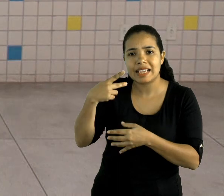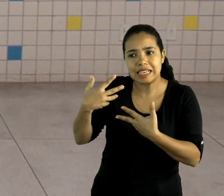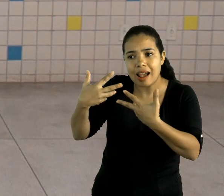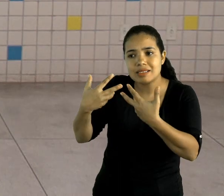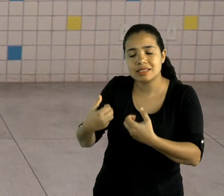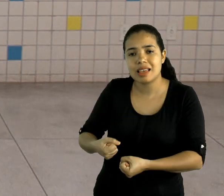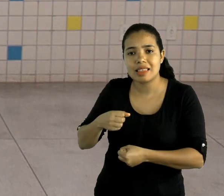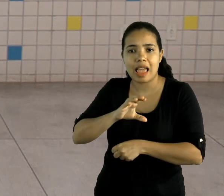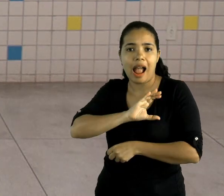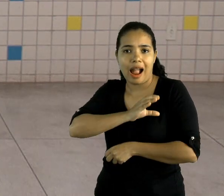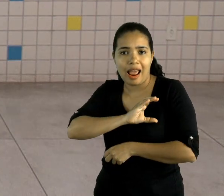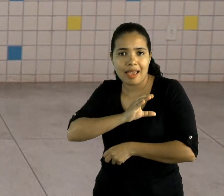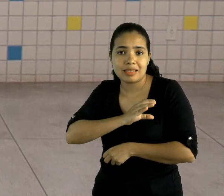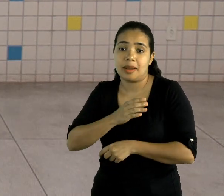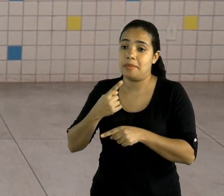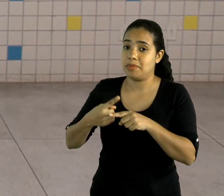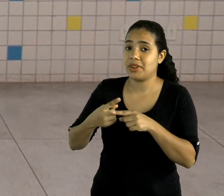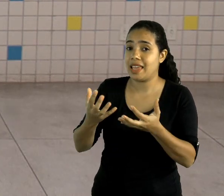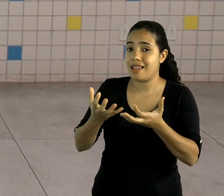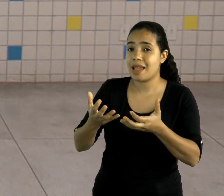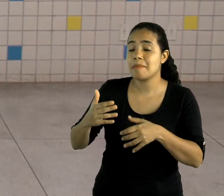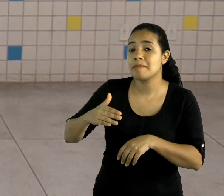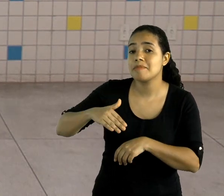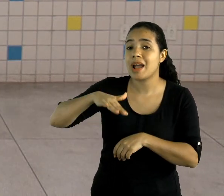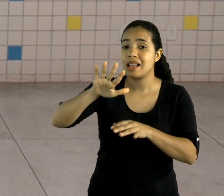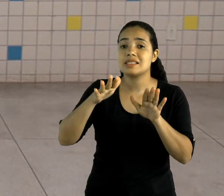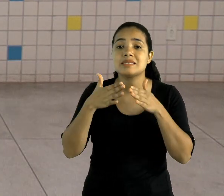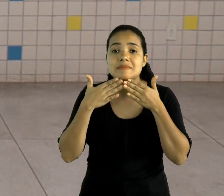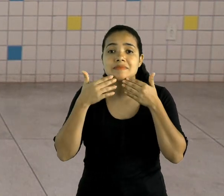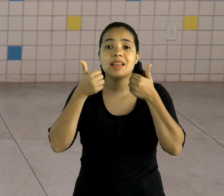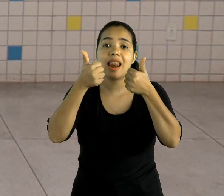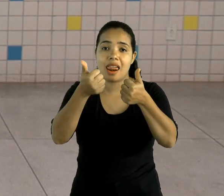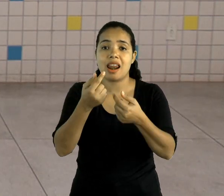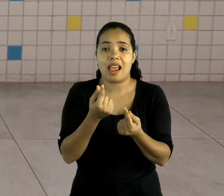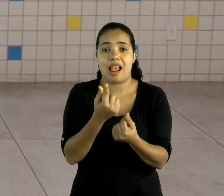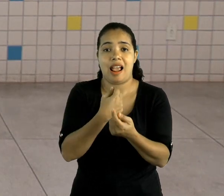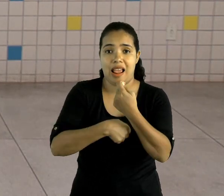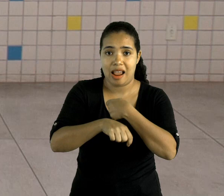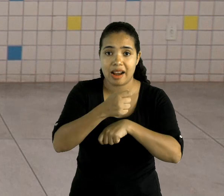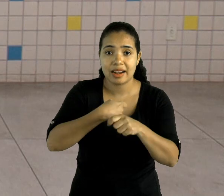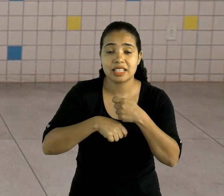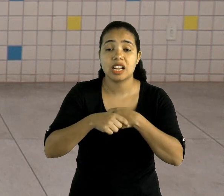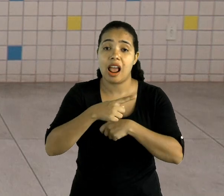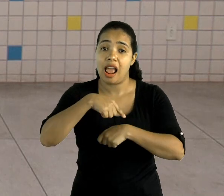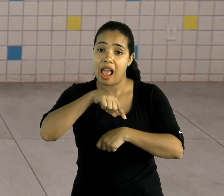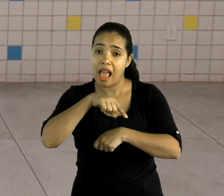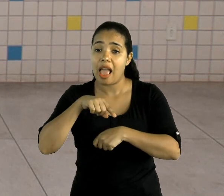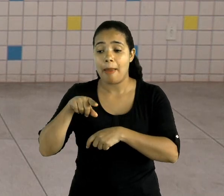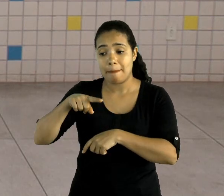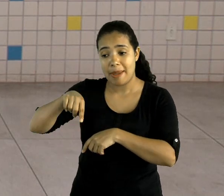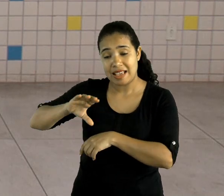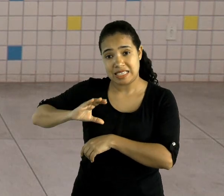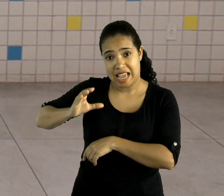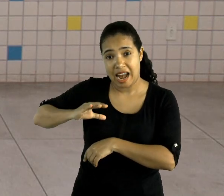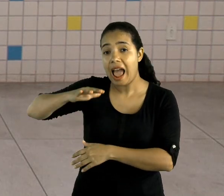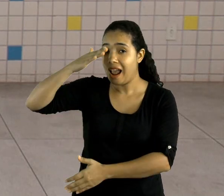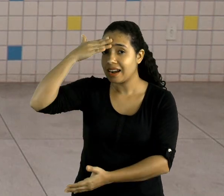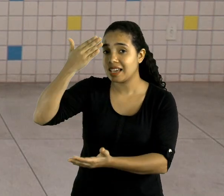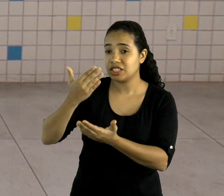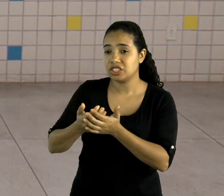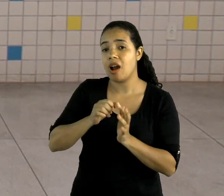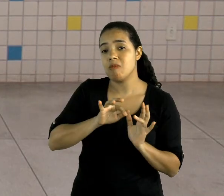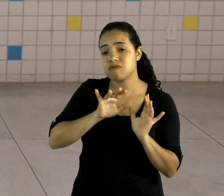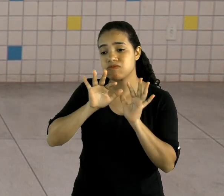Canadá? Porque eles querem cada vez mais melhorar a economia deles. Eles acreditam que os imigrantes melhorariam